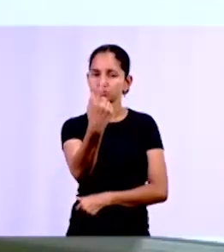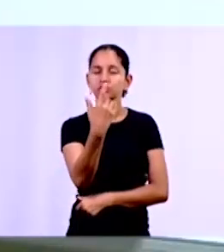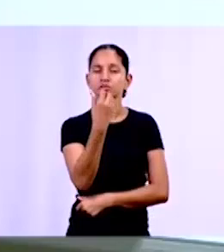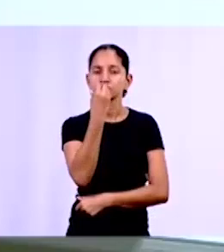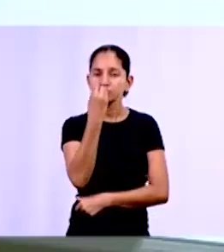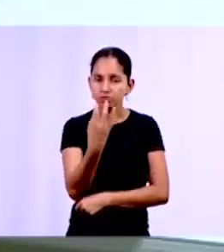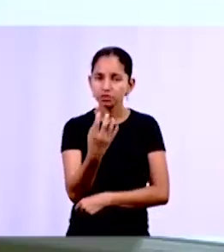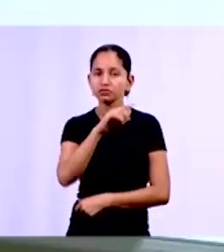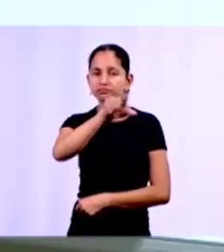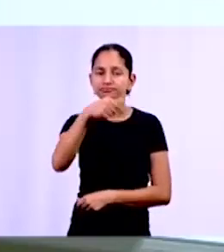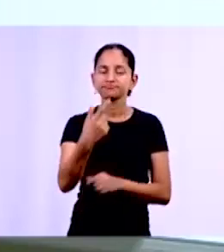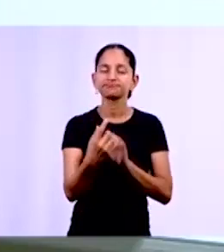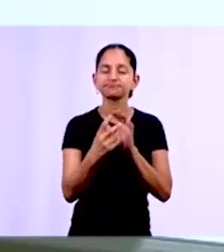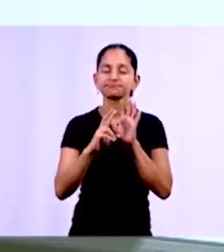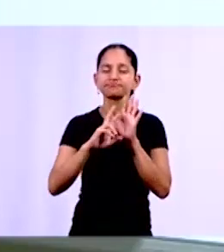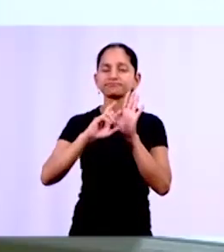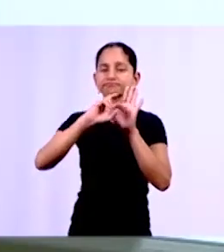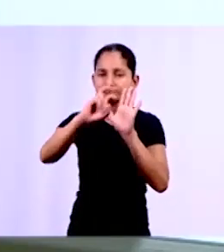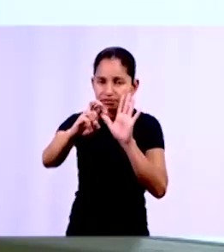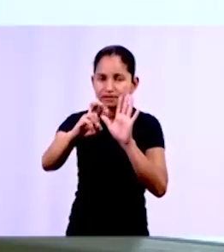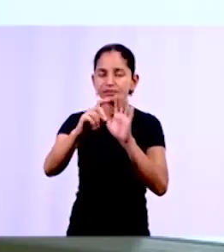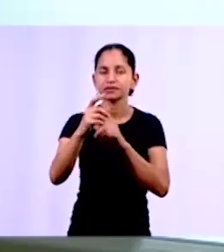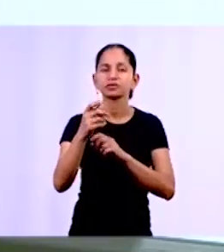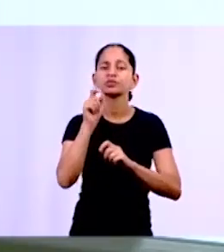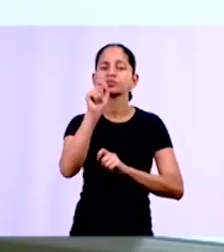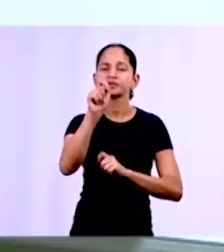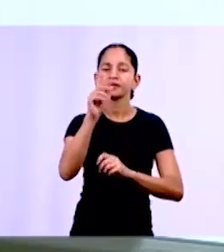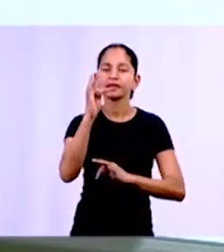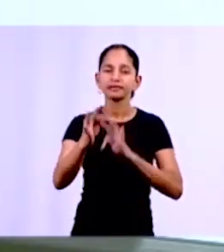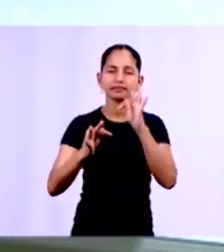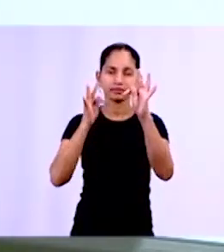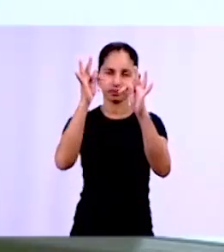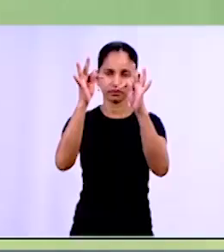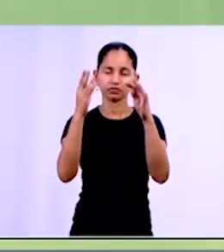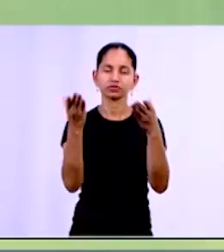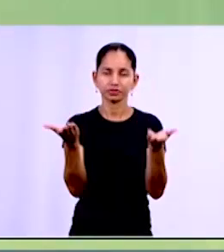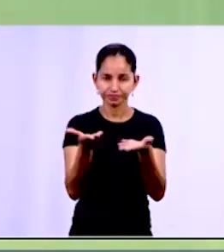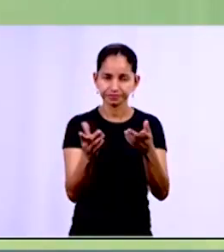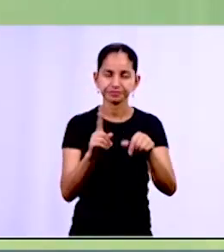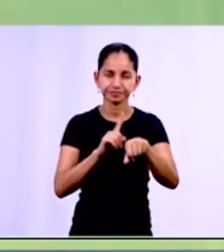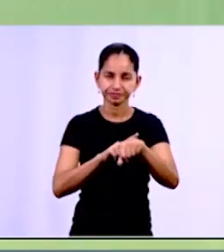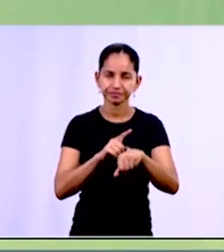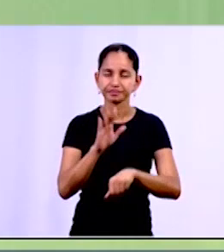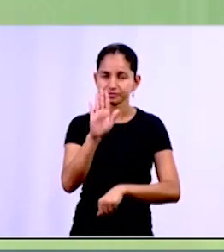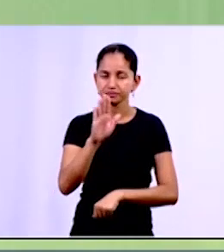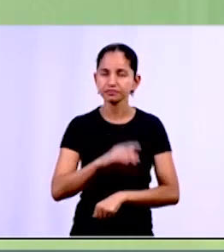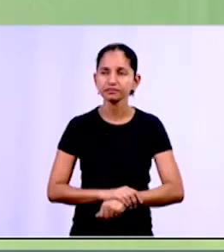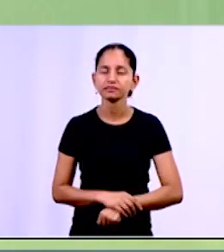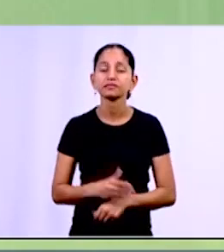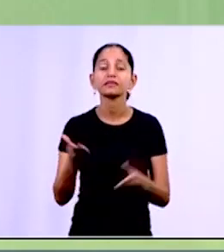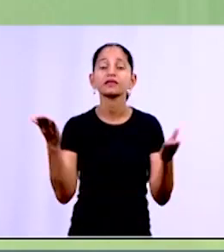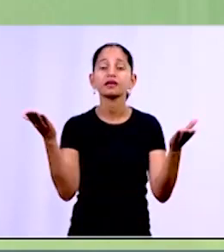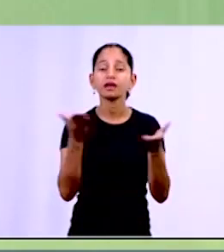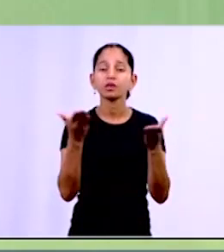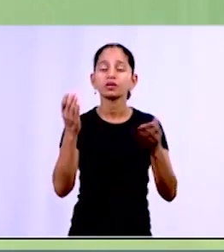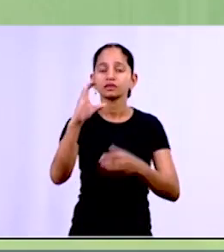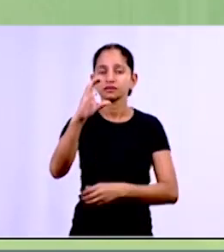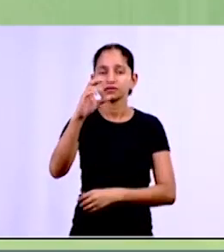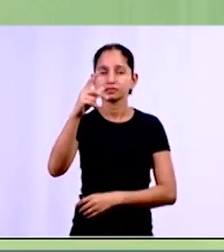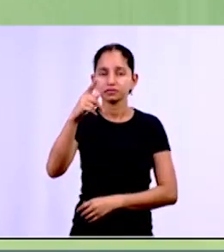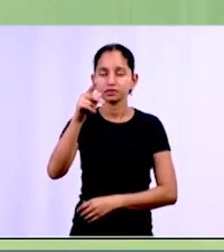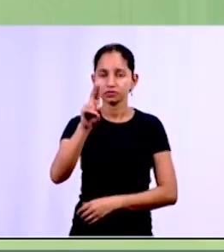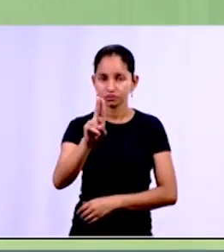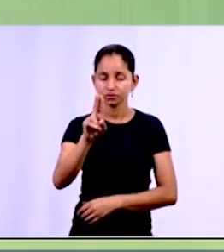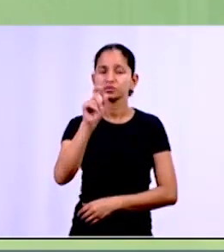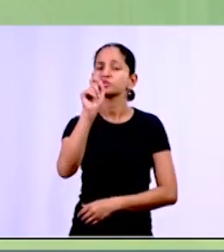a gente ver o que é tecnologia, né? Então vamos lá, vamos falar da CPU. O que é a CPU? O que é a